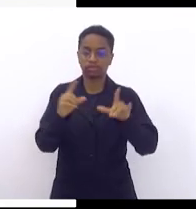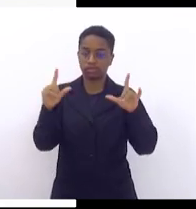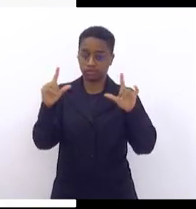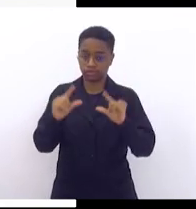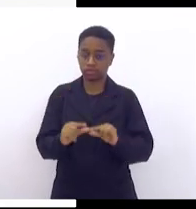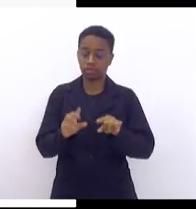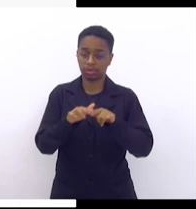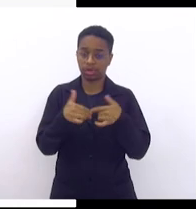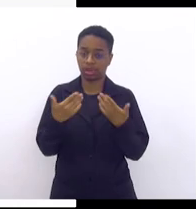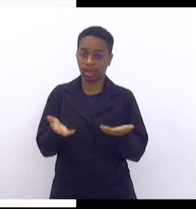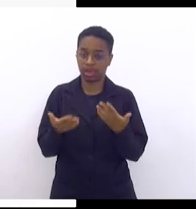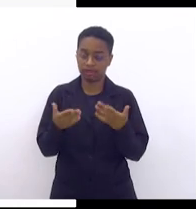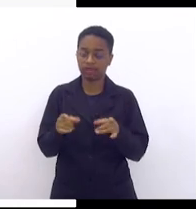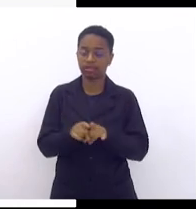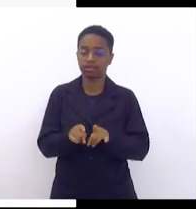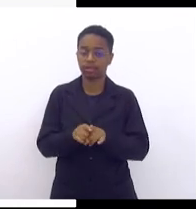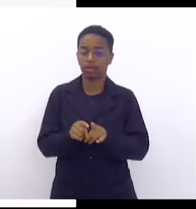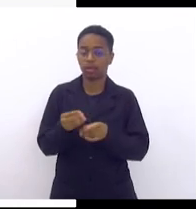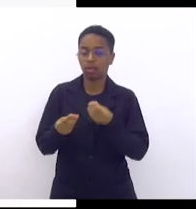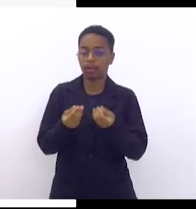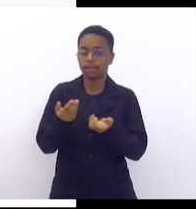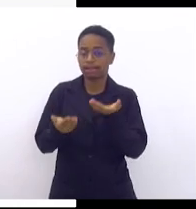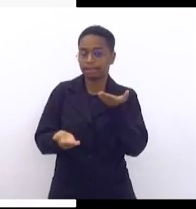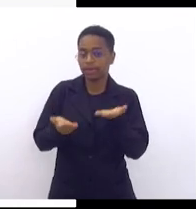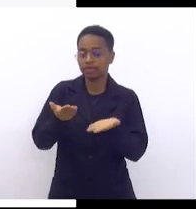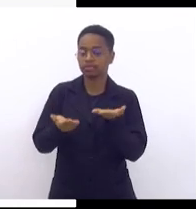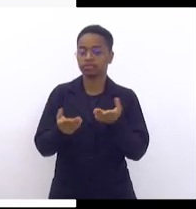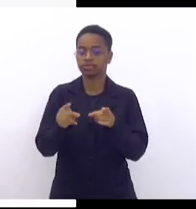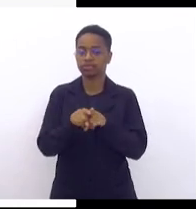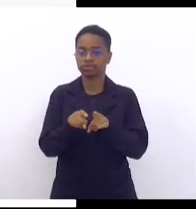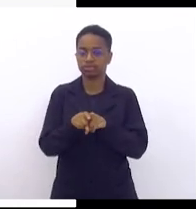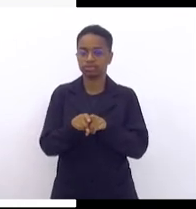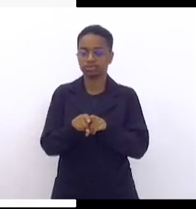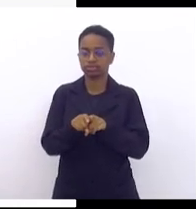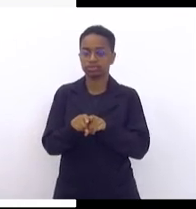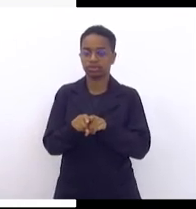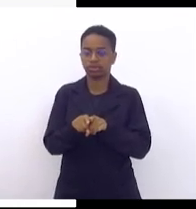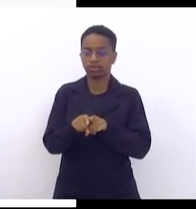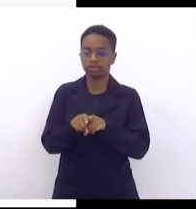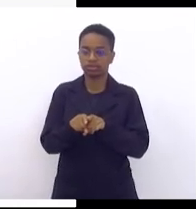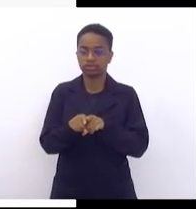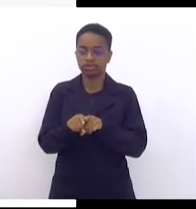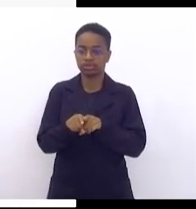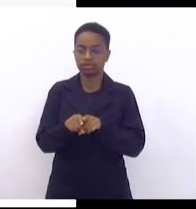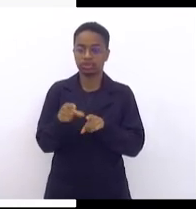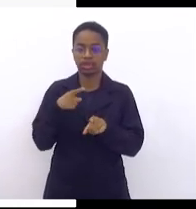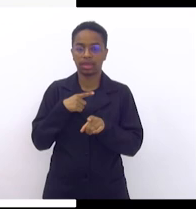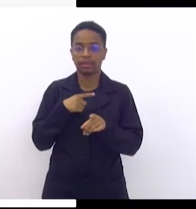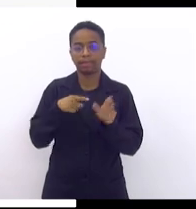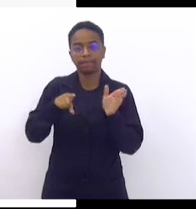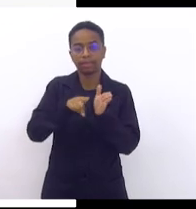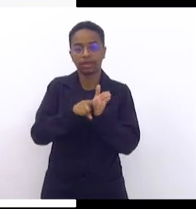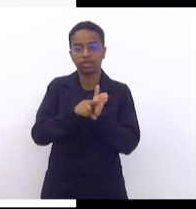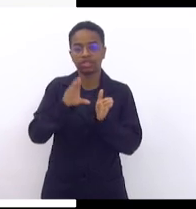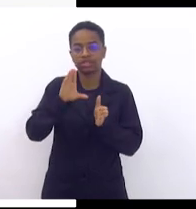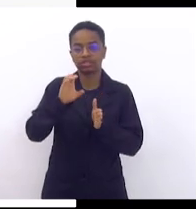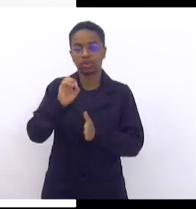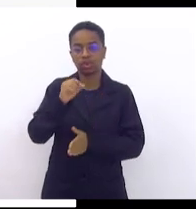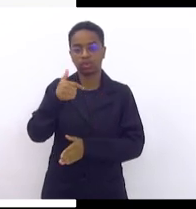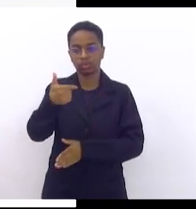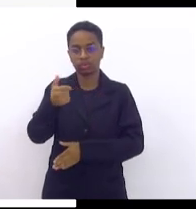para sua leveza o peso e com isso trouxe muito mais muito menos emissões de CO2